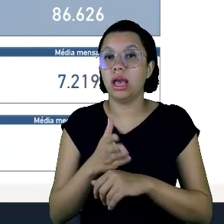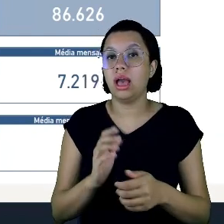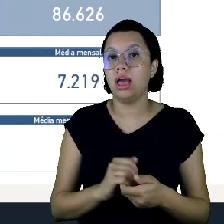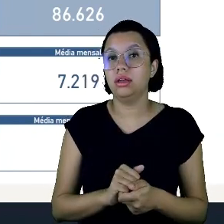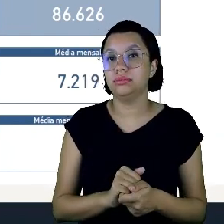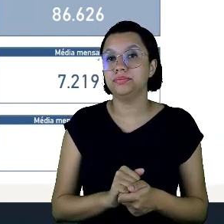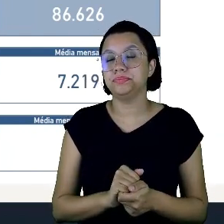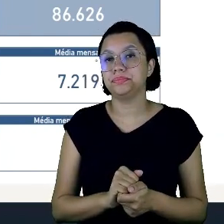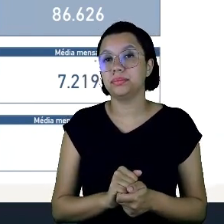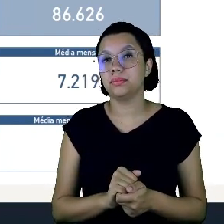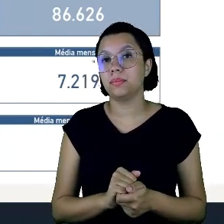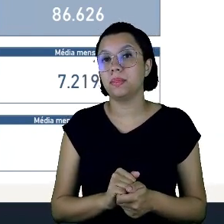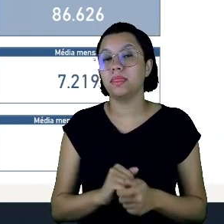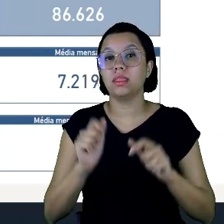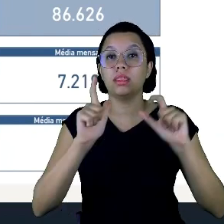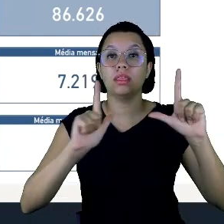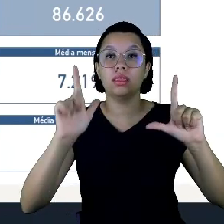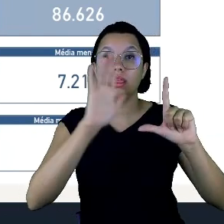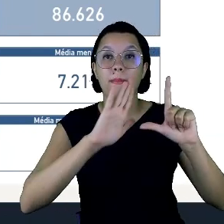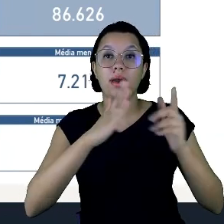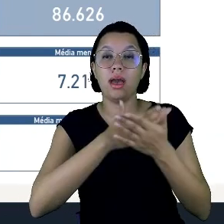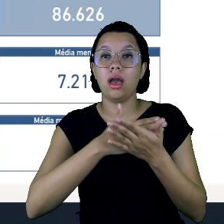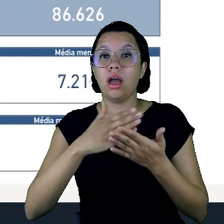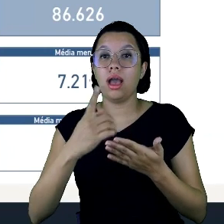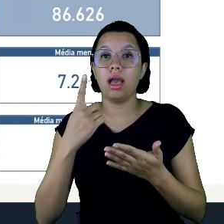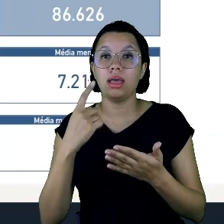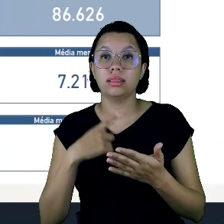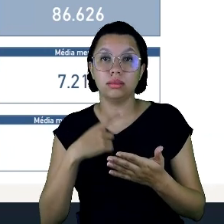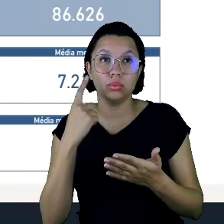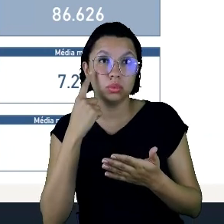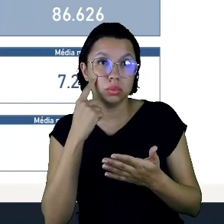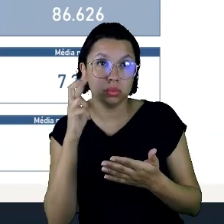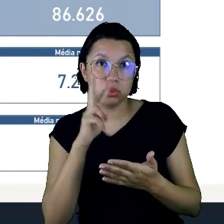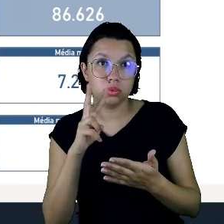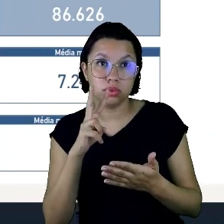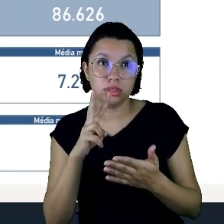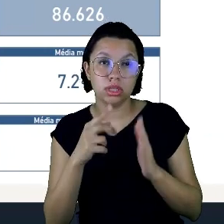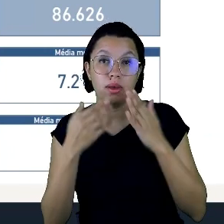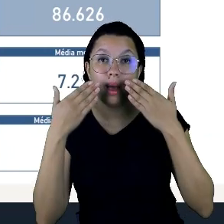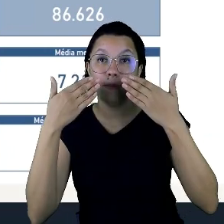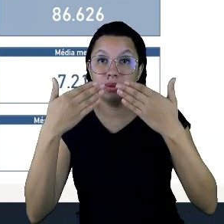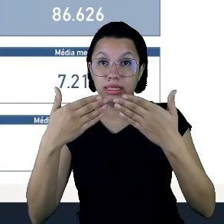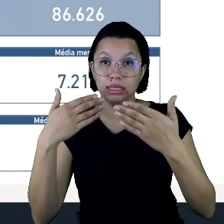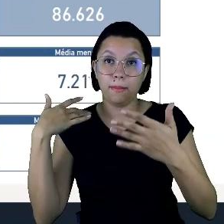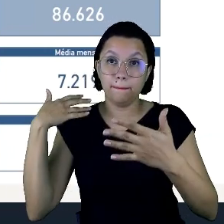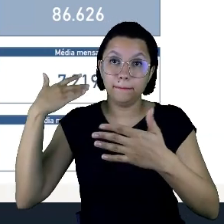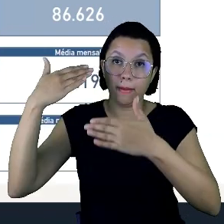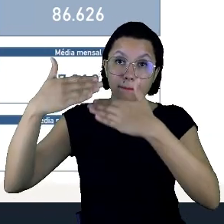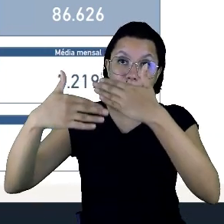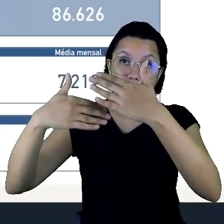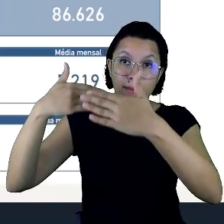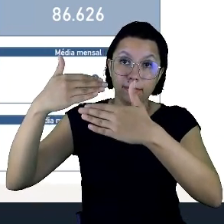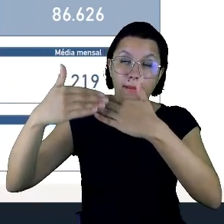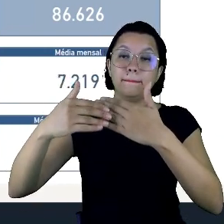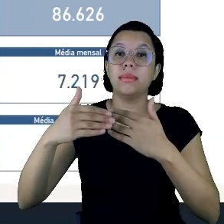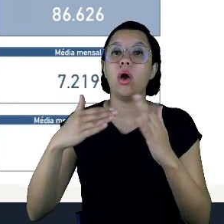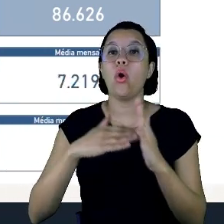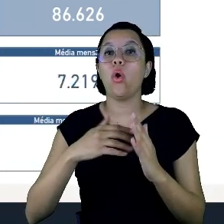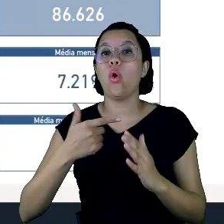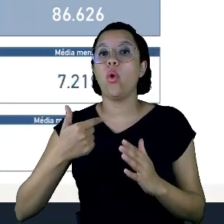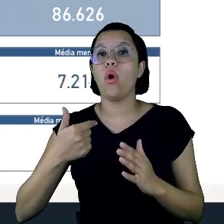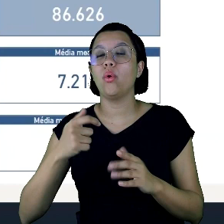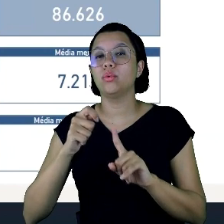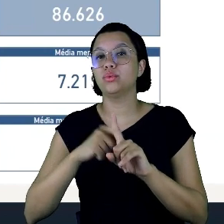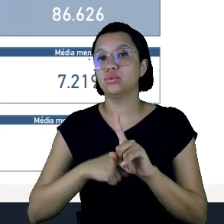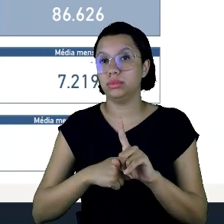de entradas. Abaixo dos filtros, um gráfico. Aí, nessa página inicial, temos aqui essa visualização que apresenta os últimos 12 meses,